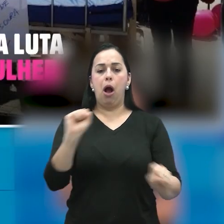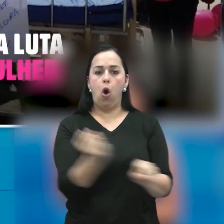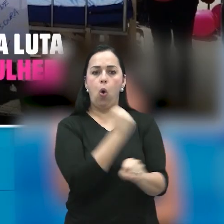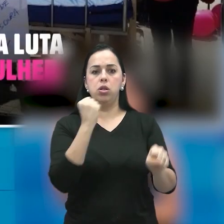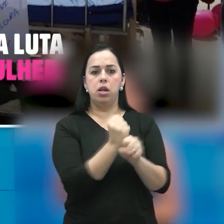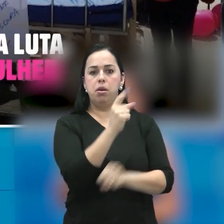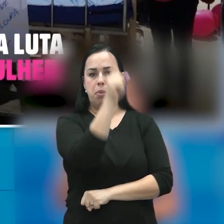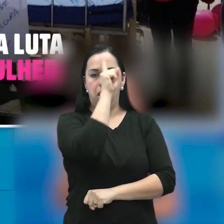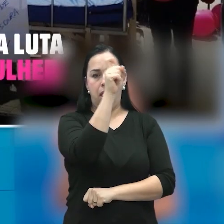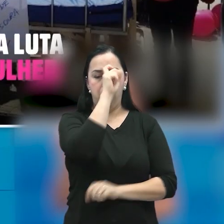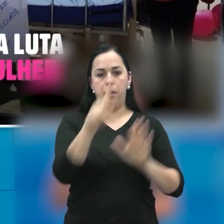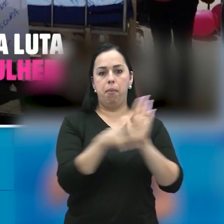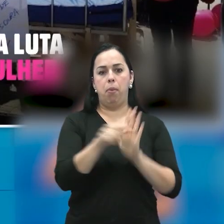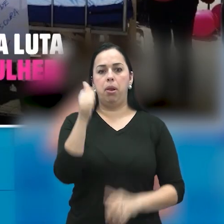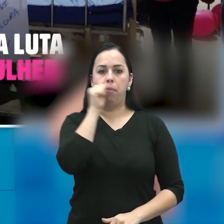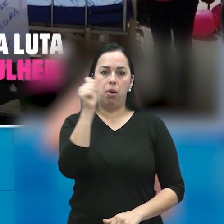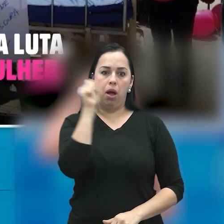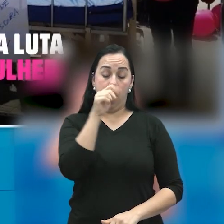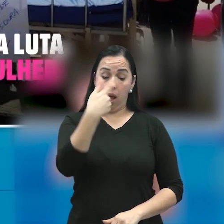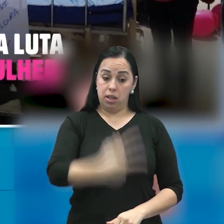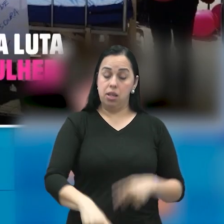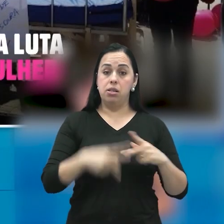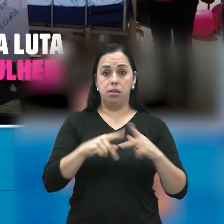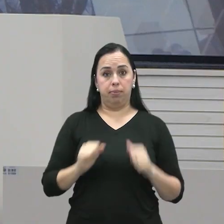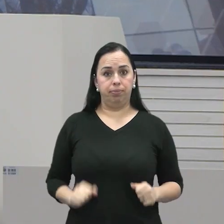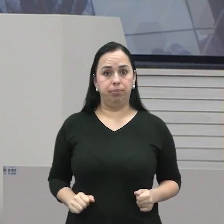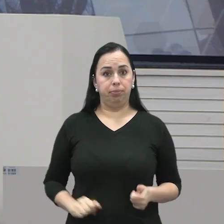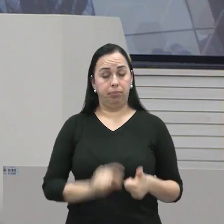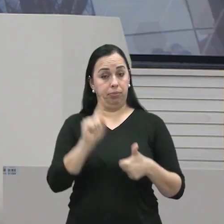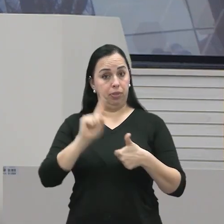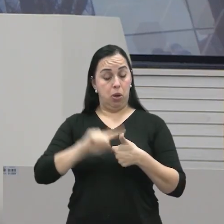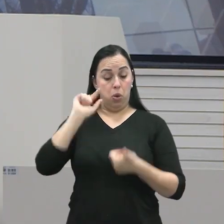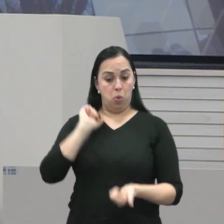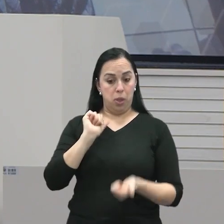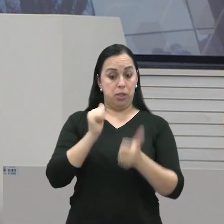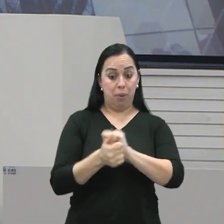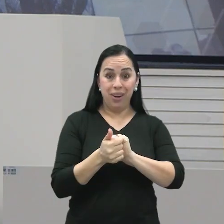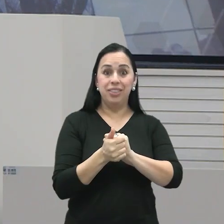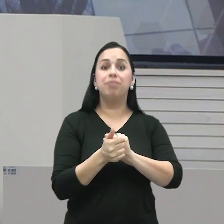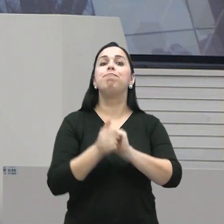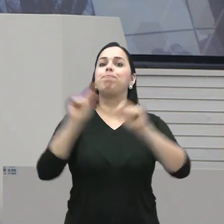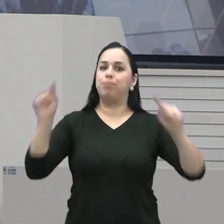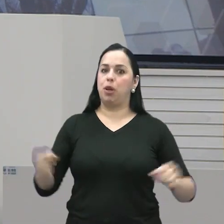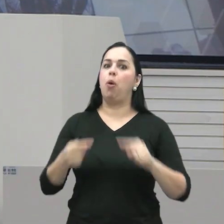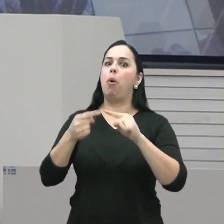da construção de Hospital da Mulher no município. E o esporte